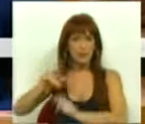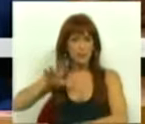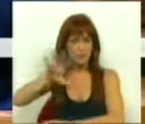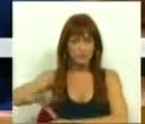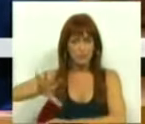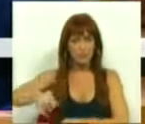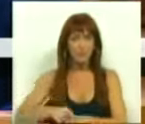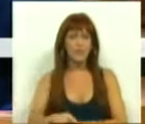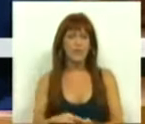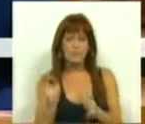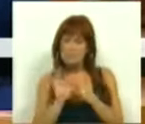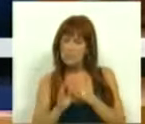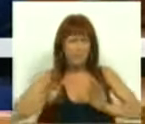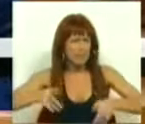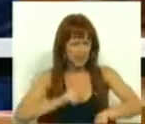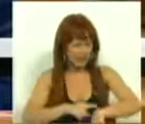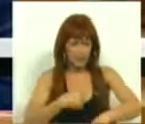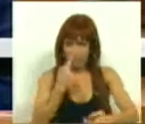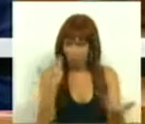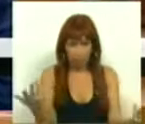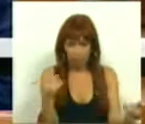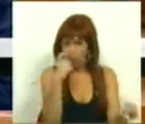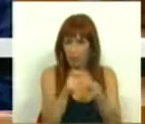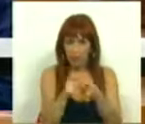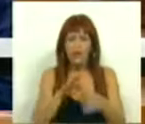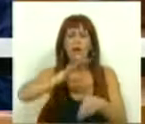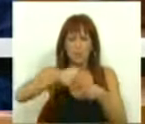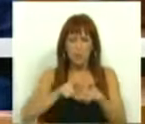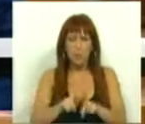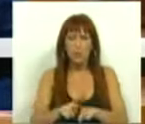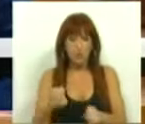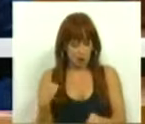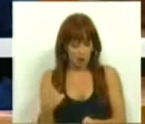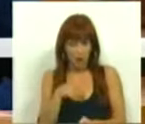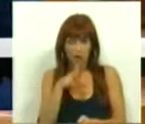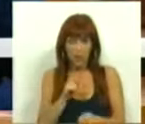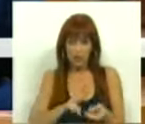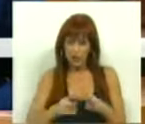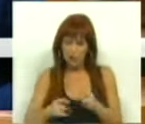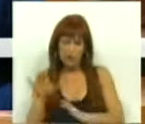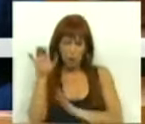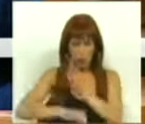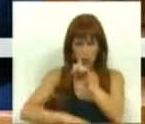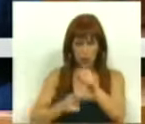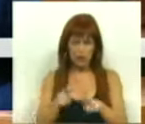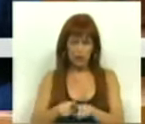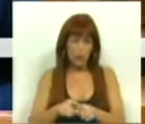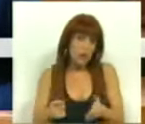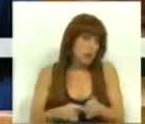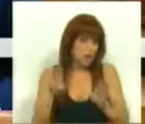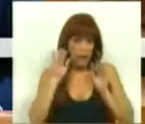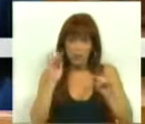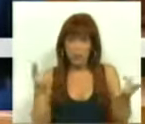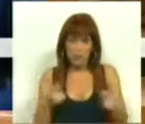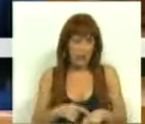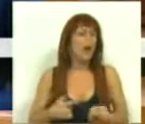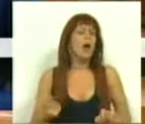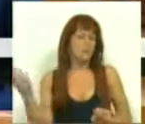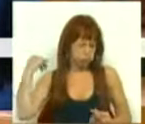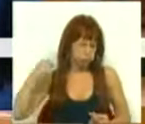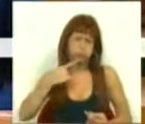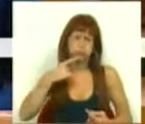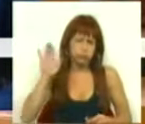nacionais. Sem detalhar, porque o tempo não me permite, incluem-se, no que acabo de afirmar, as mudanças curriculares, que era uma necessidade pedagógica anotada